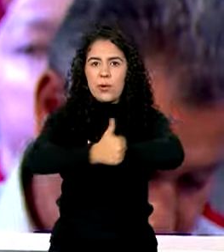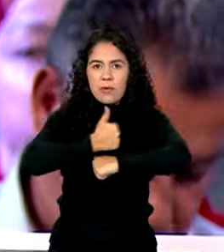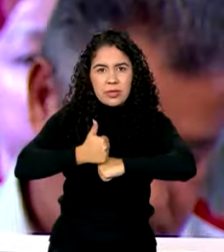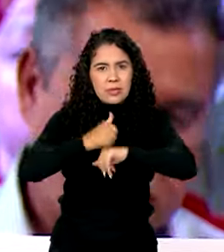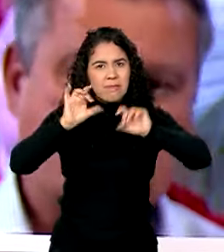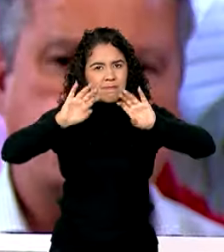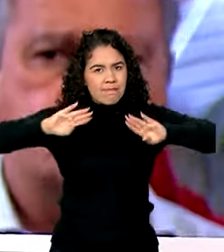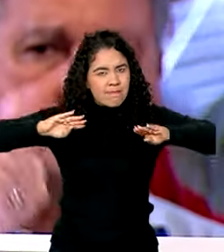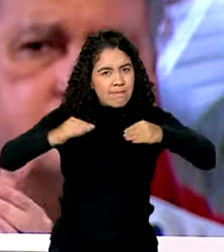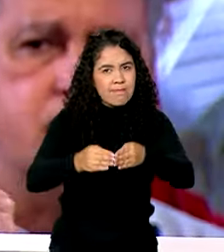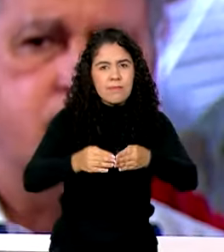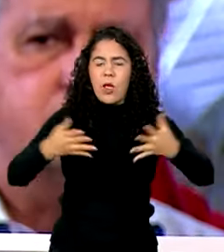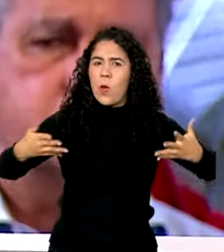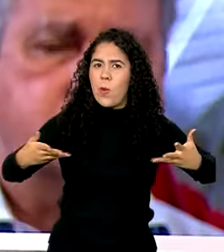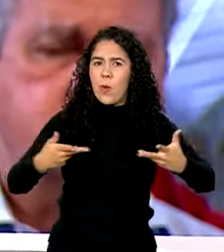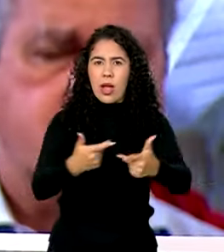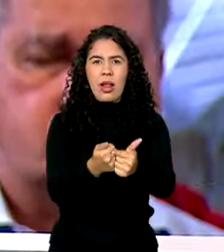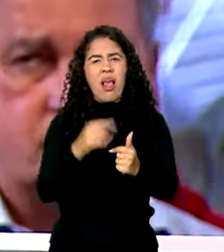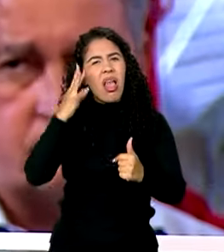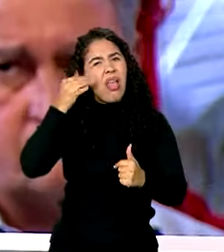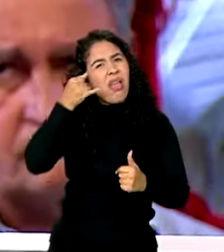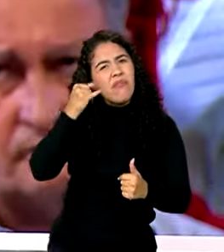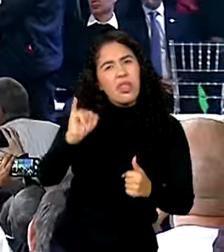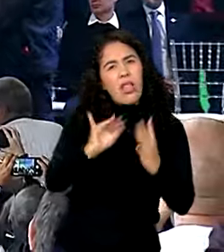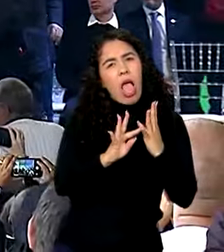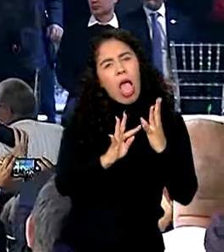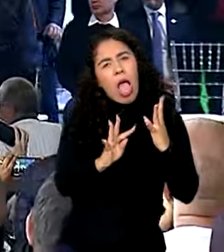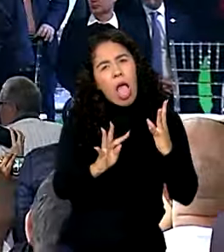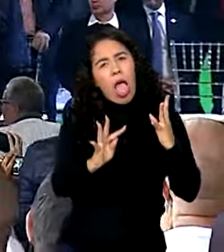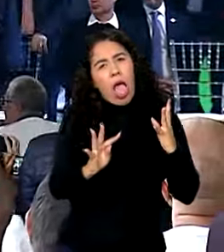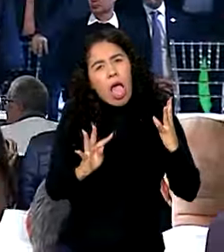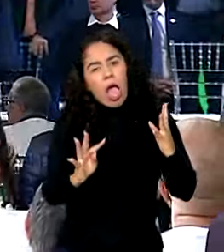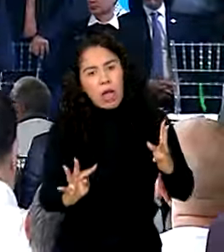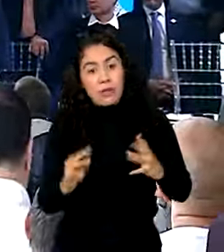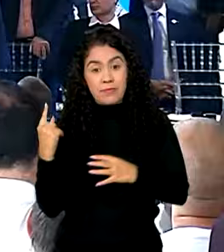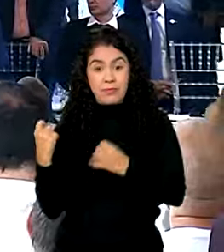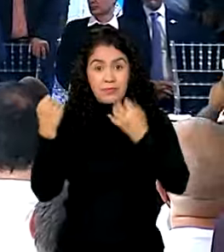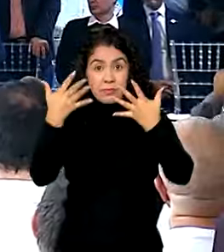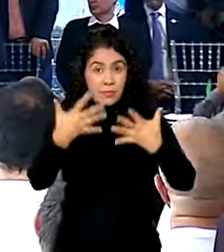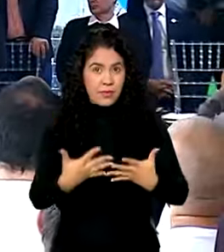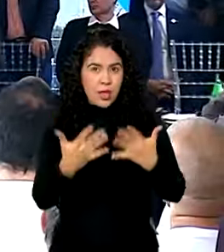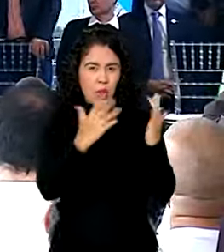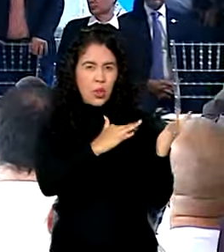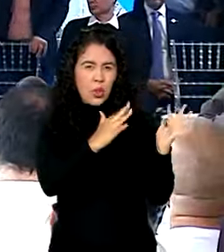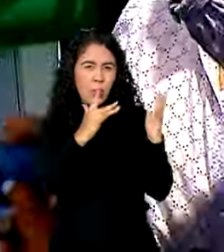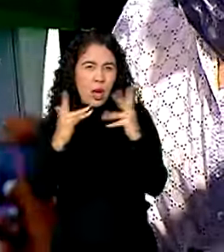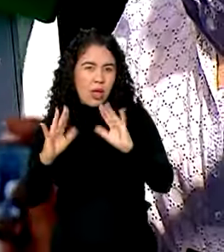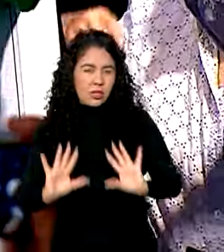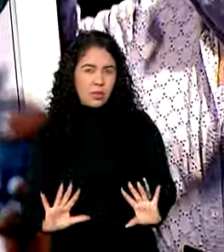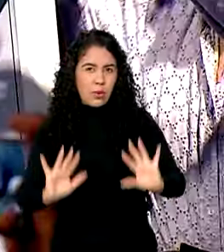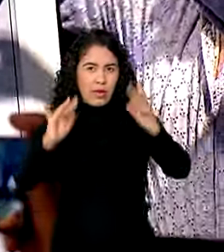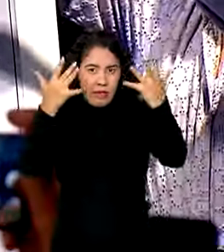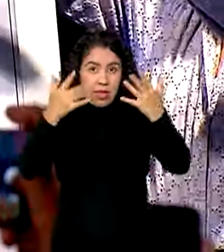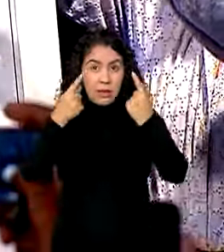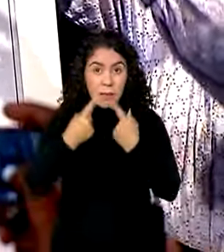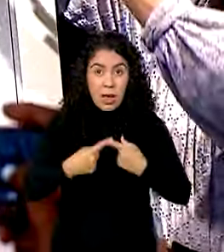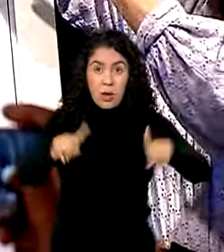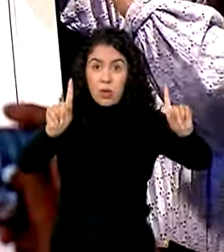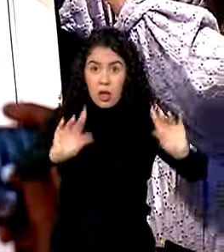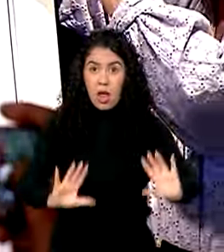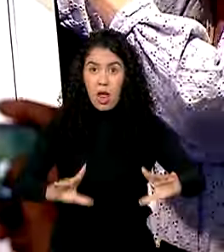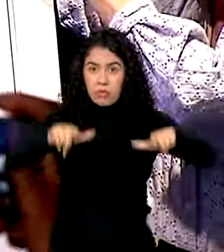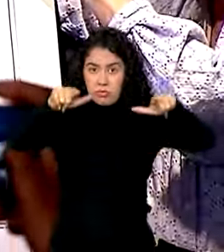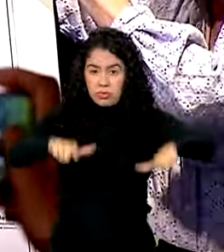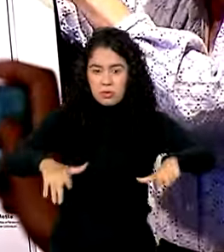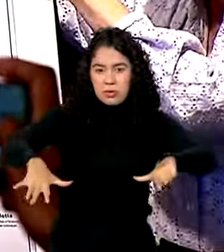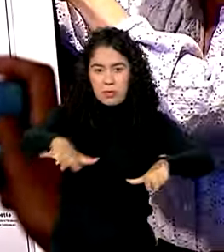reduzindo a fila impedindo o tempo de espera inação do centro de Oncologia e Hematologia do